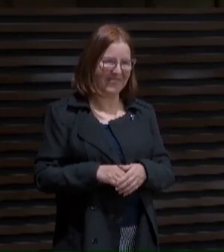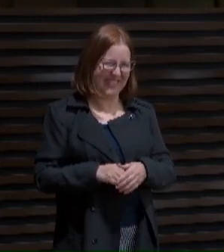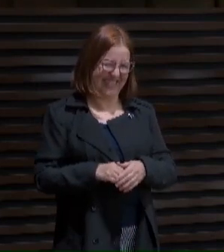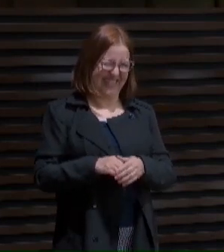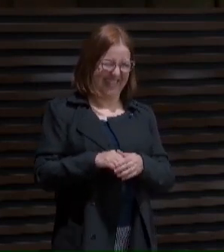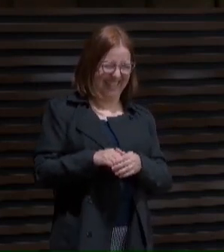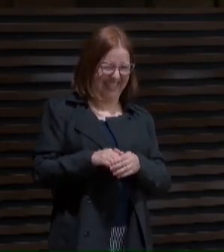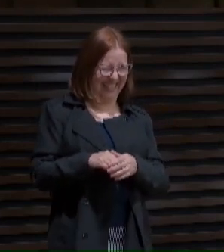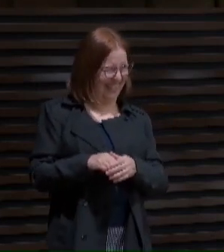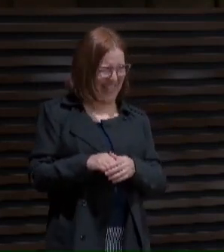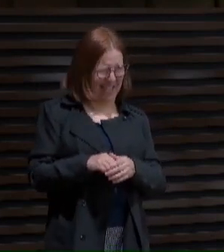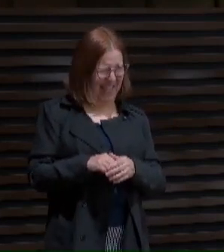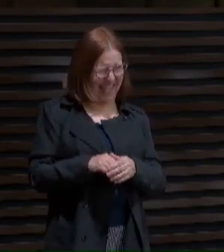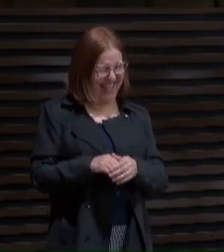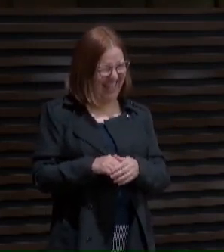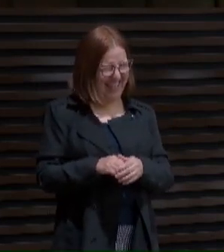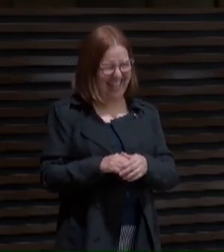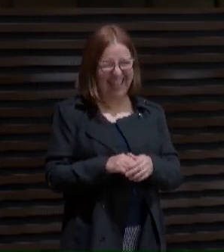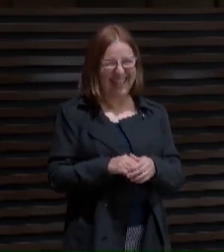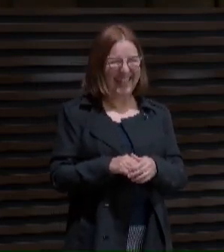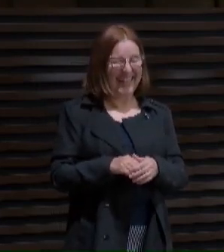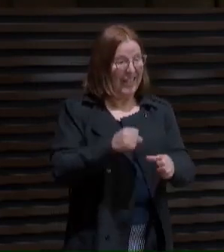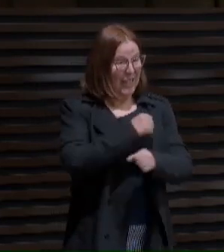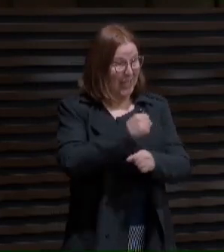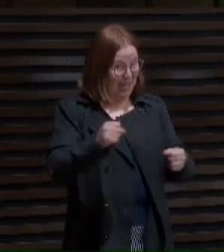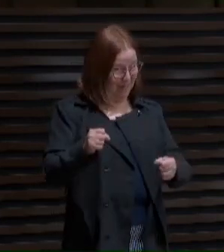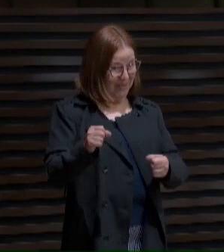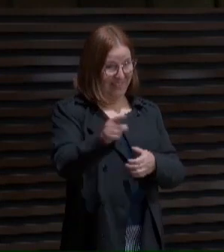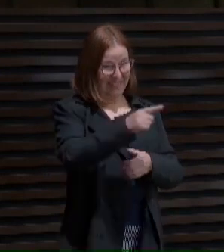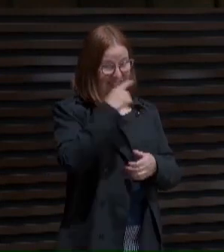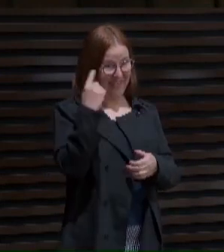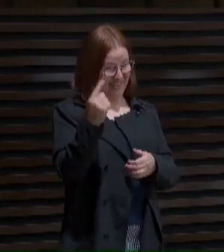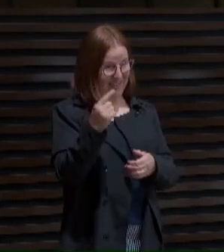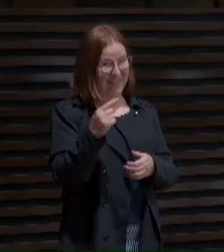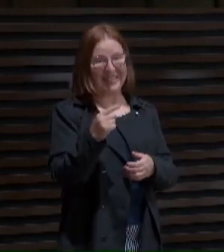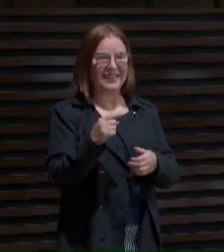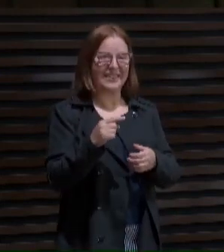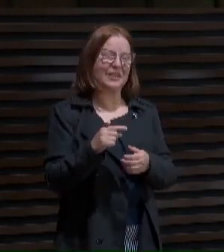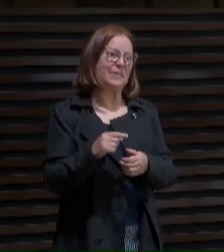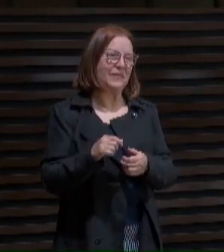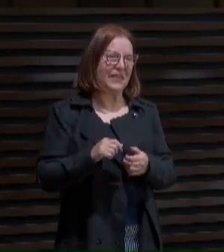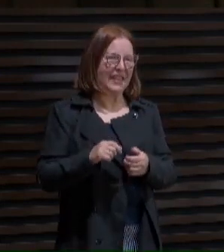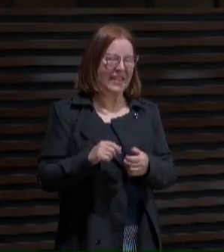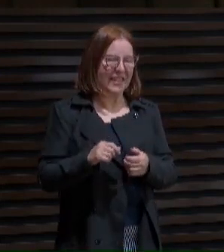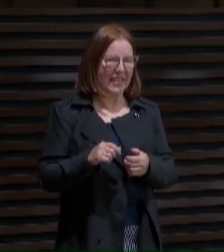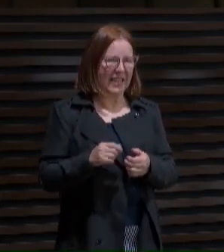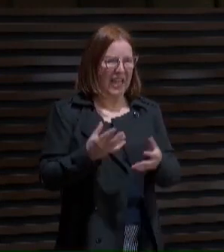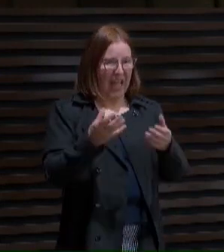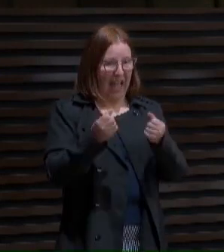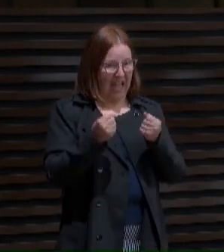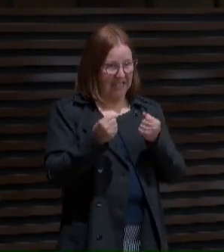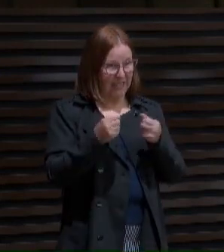de produzirmos justiça por nossos próprios esforços, a fim de nos tornarmos aceitos por Deus. Por